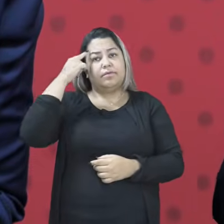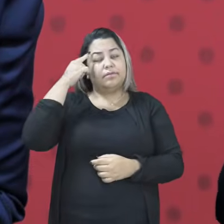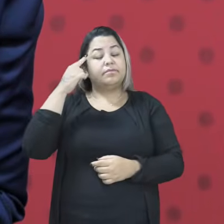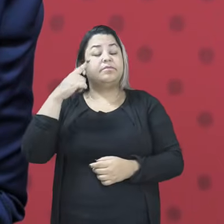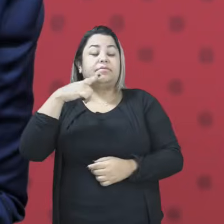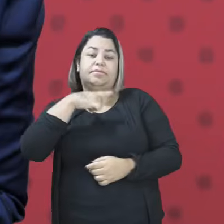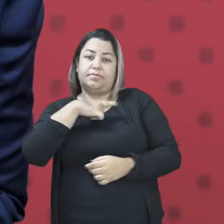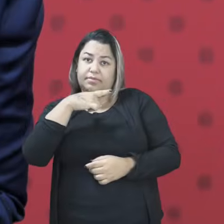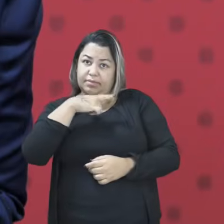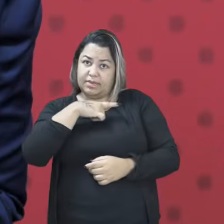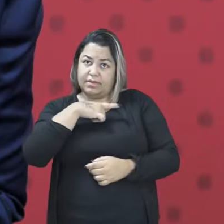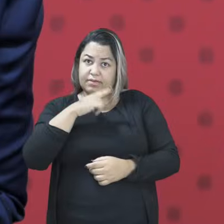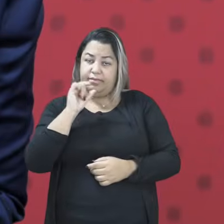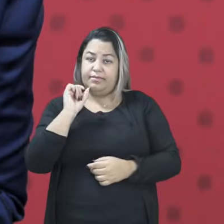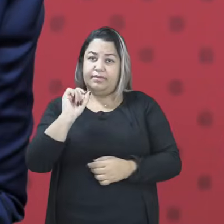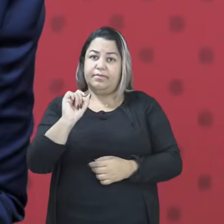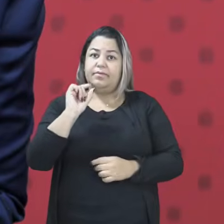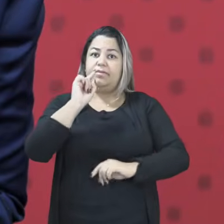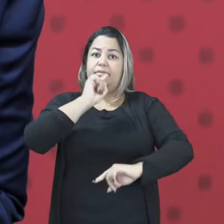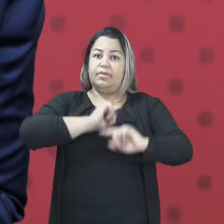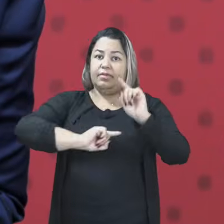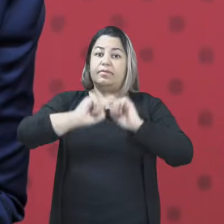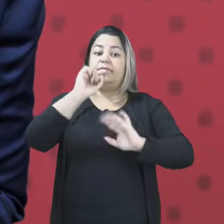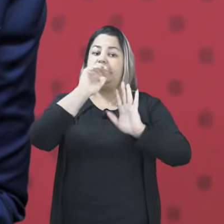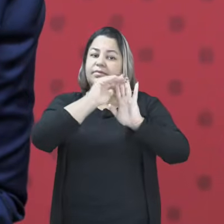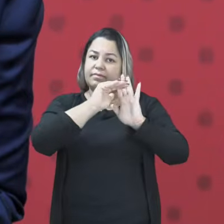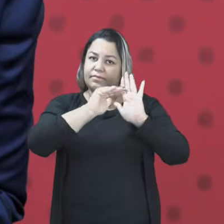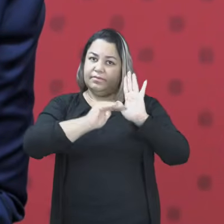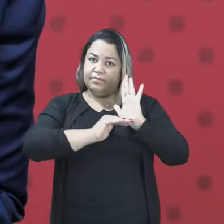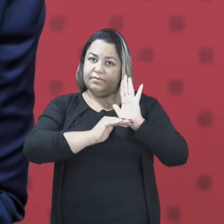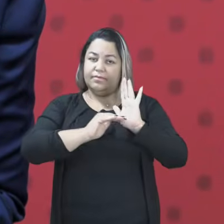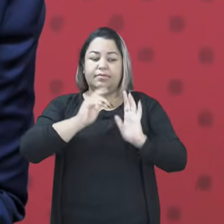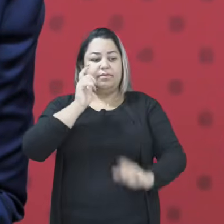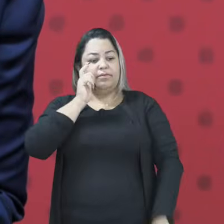que construir uma agenda de interesse